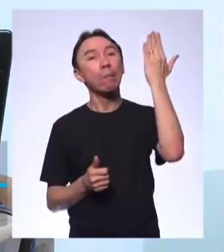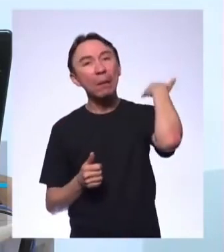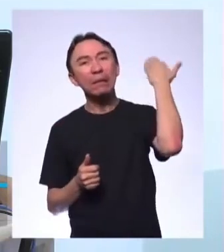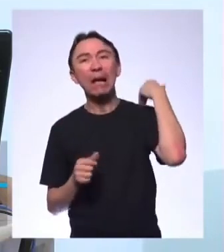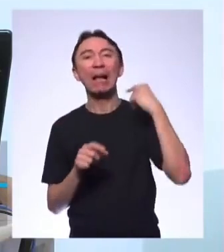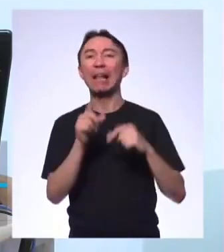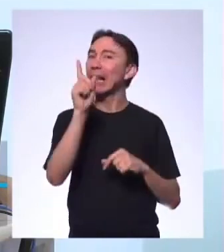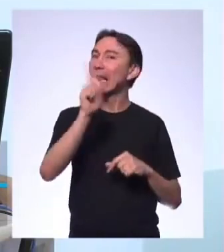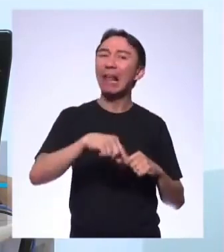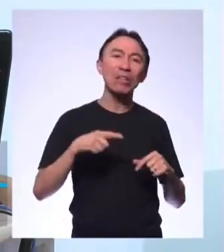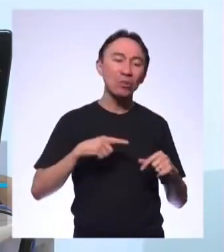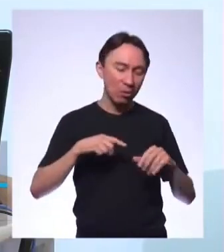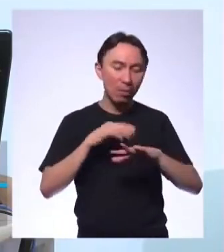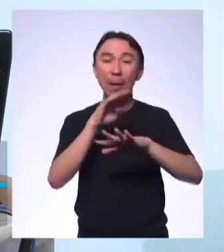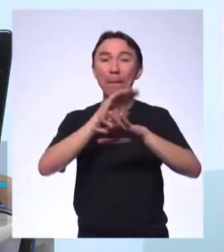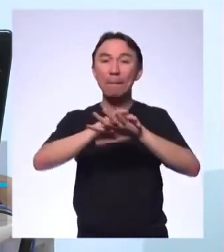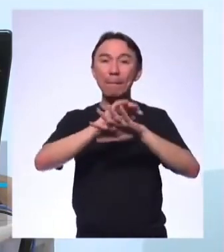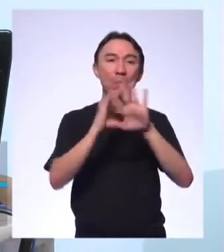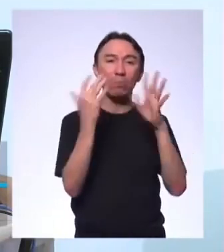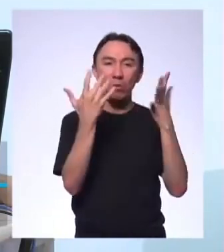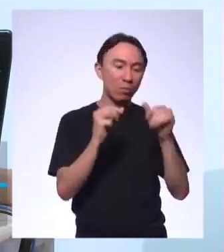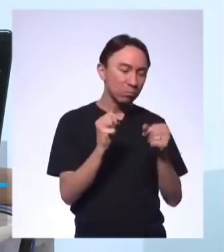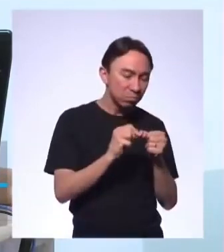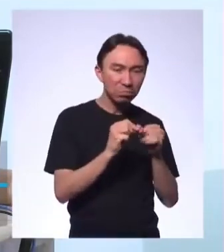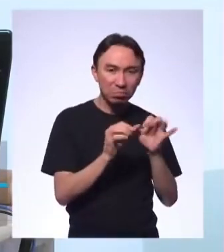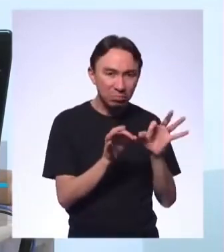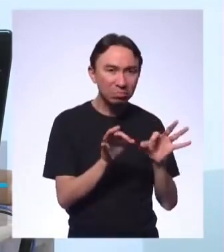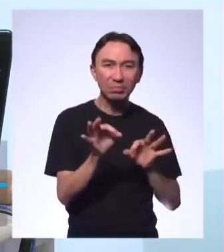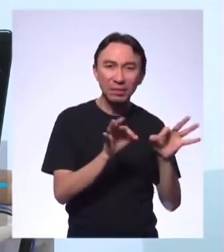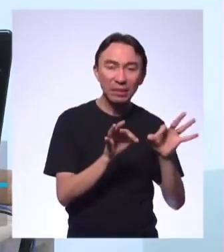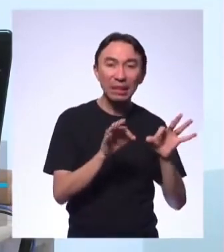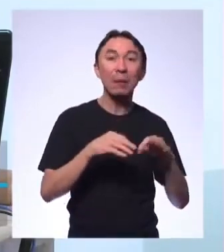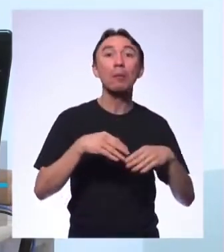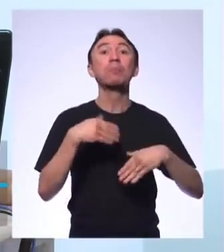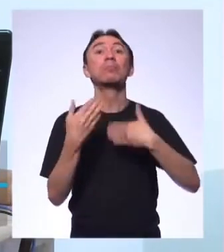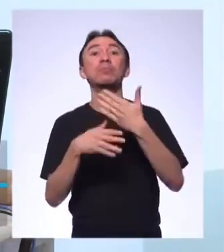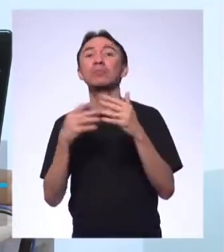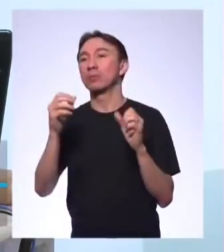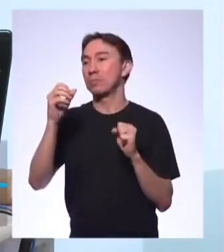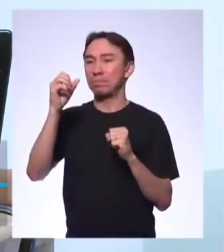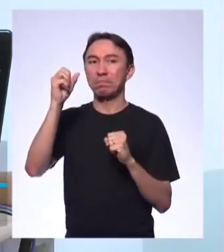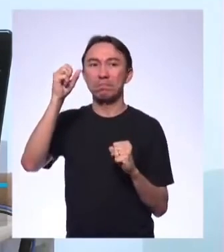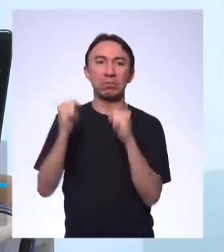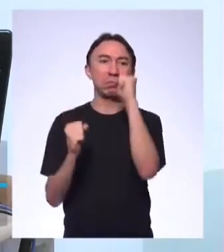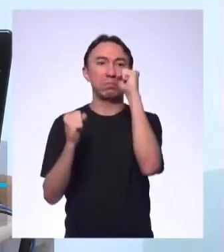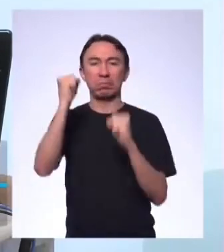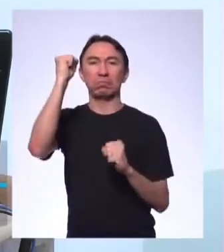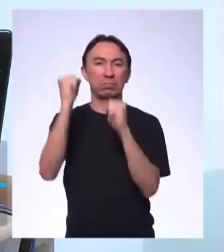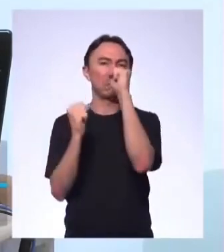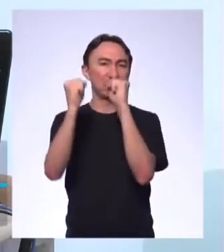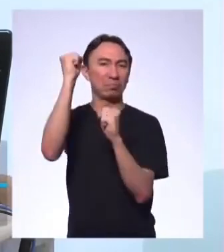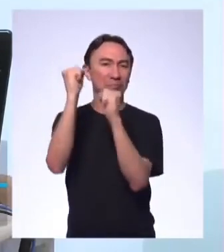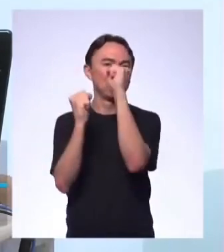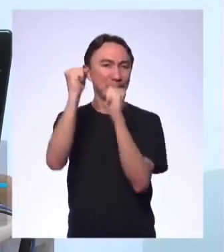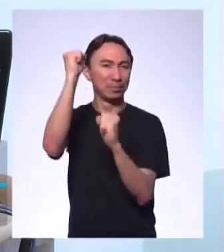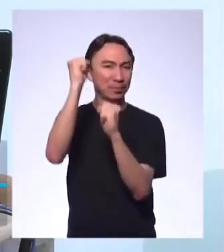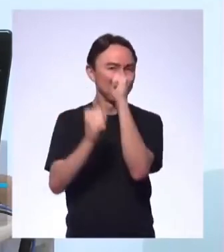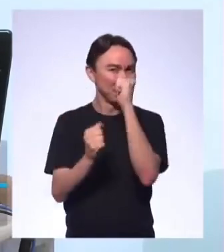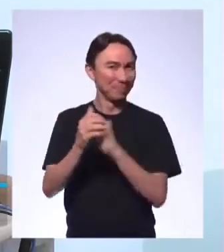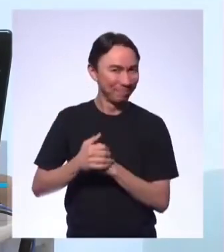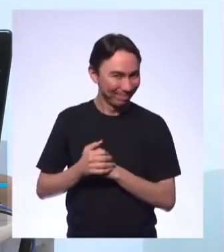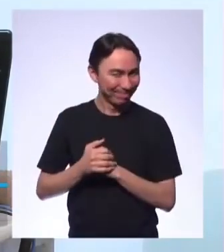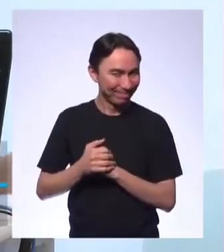artesanal até chegar na maquinofatura, que é aí o coração, né, dessa revolução industrial. Nós